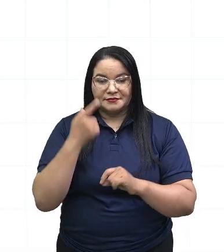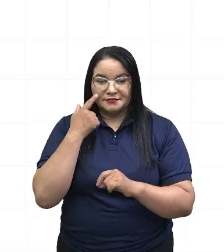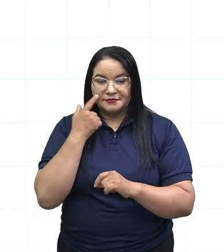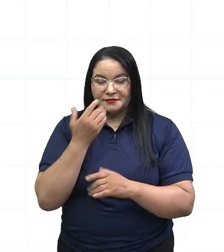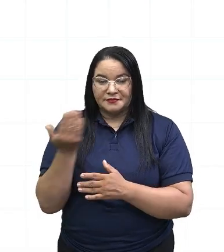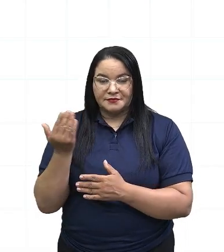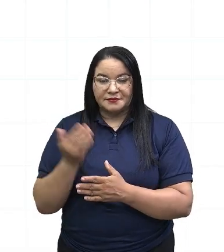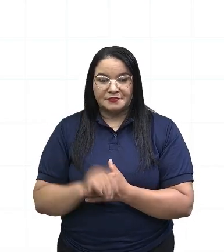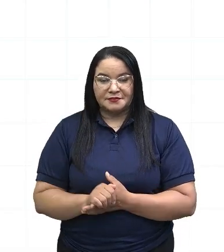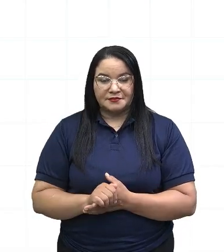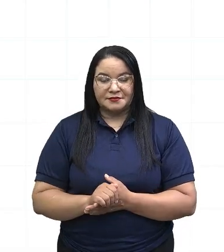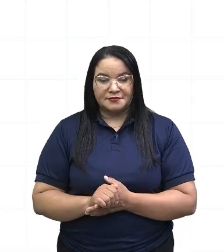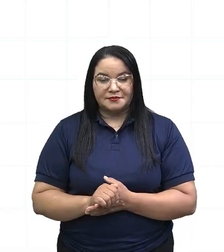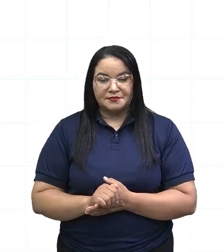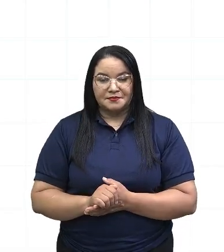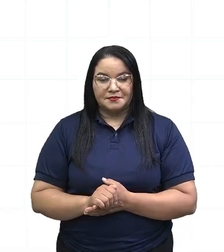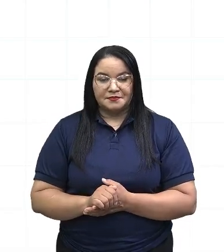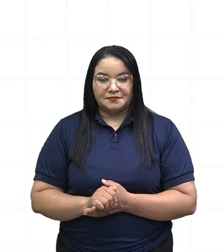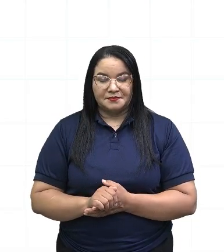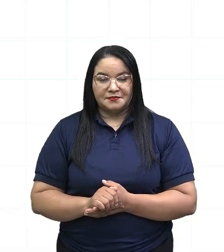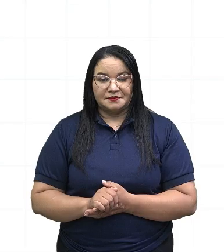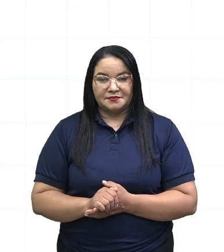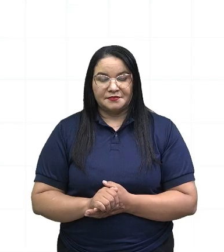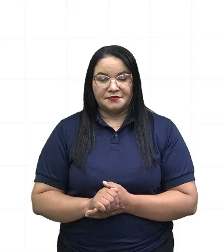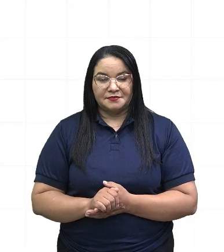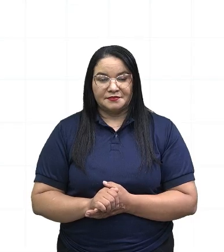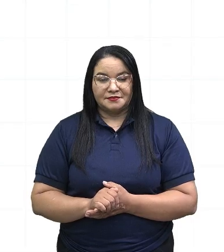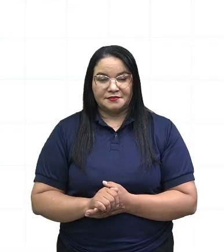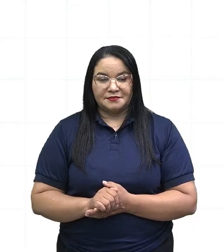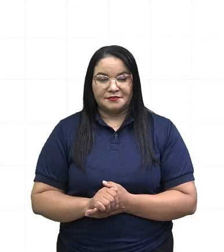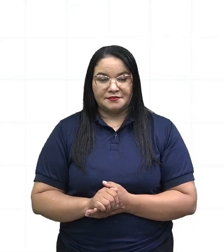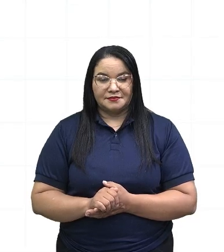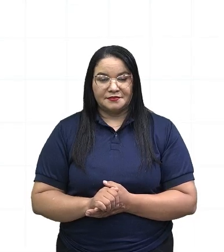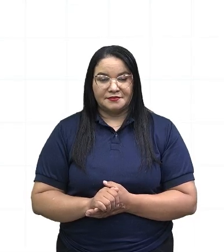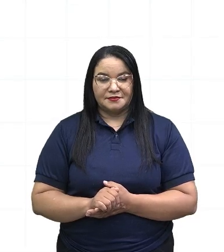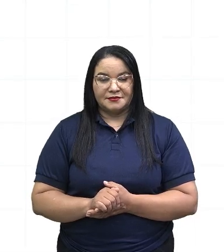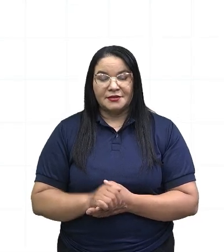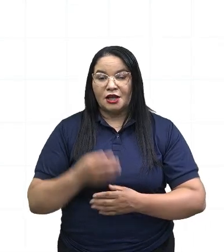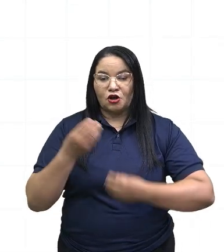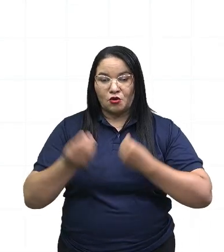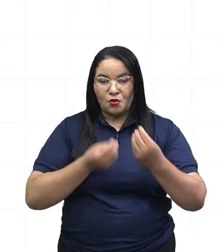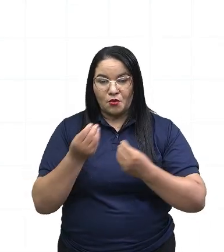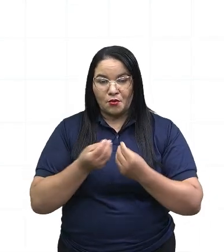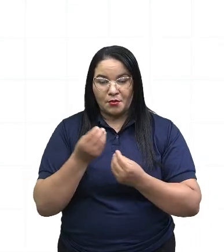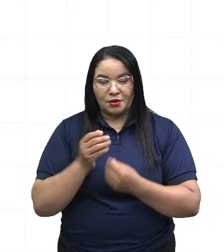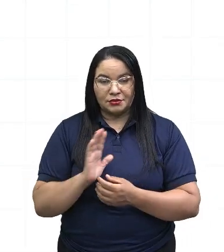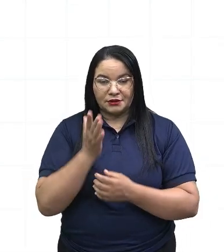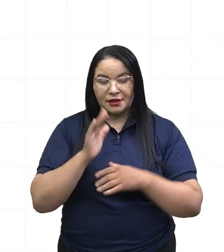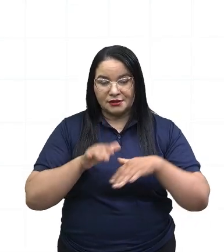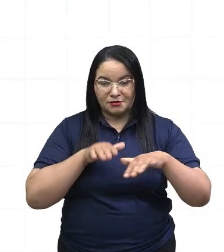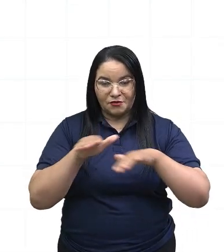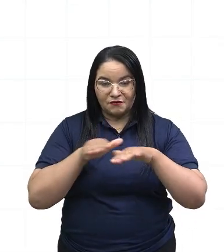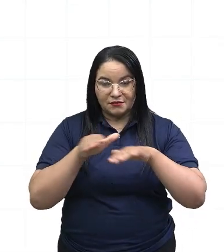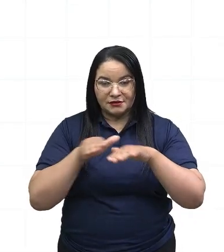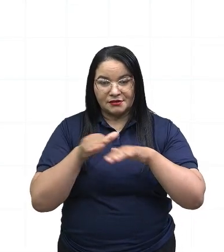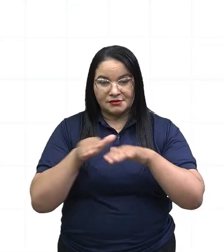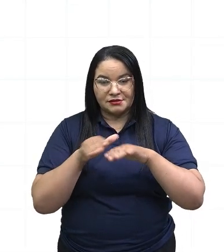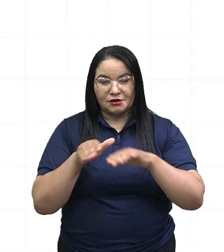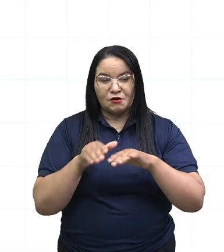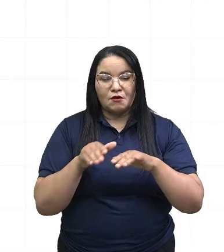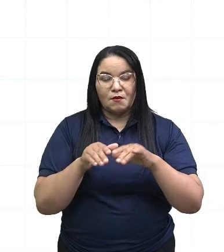partículas, né? Uma animação para a gente observar como se dá essa movimentação aí das